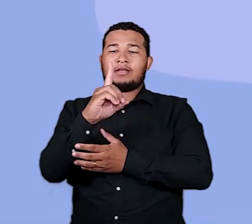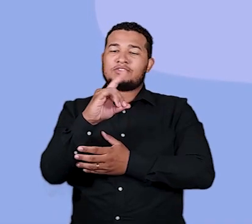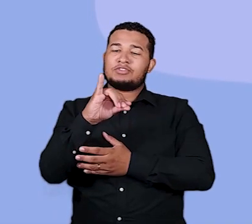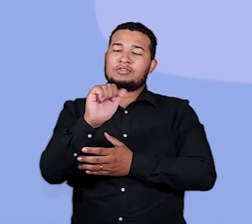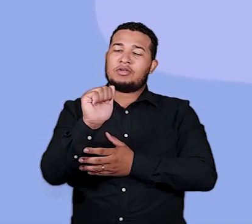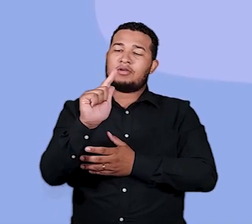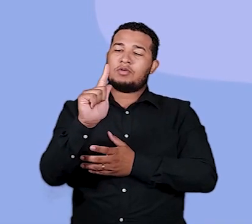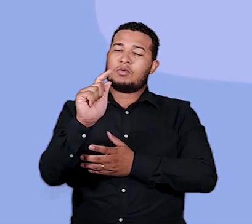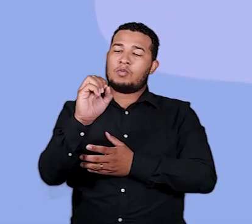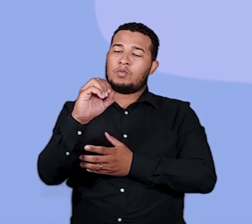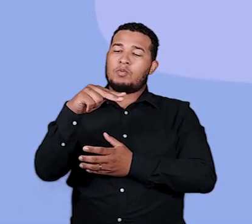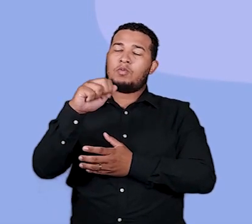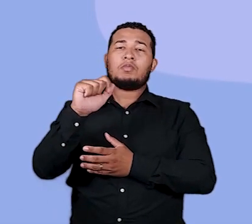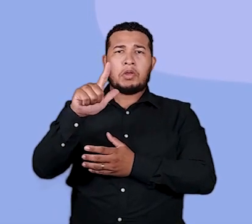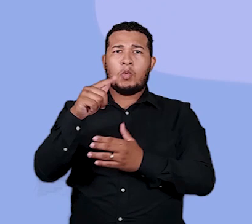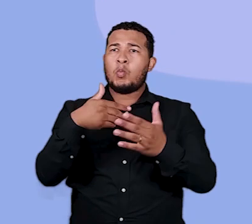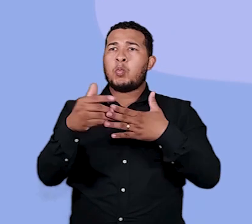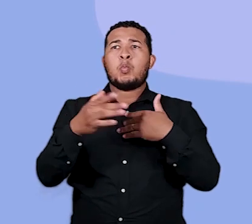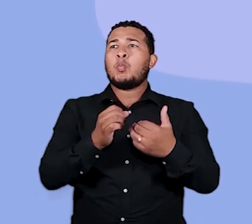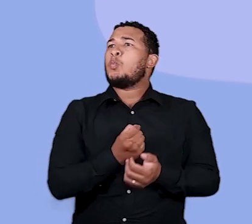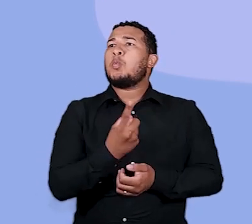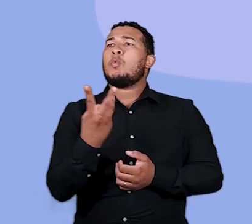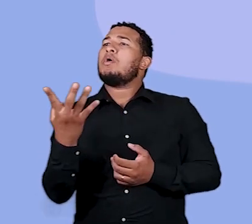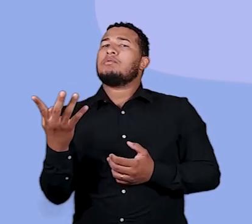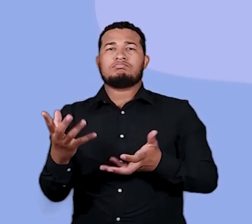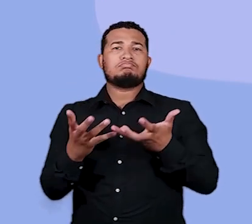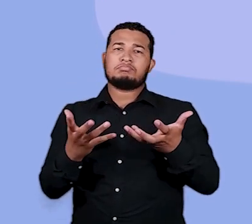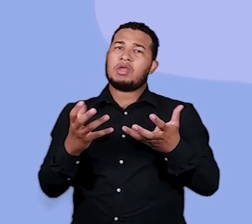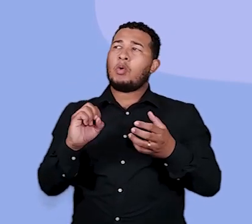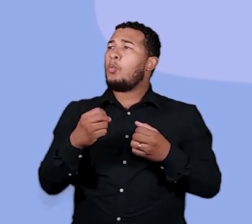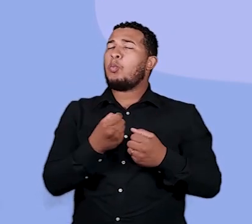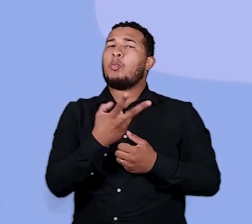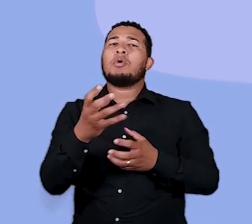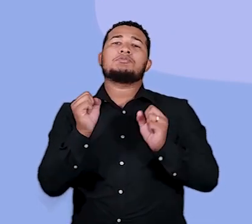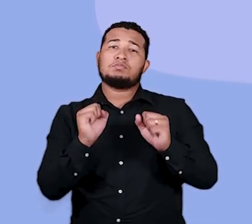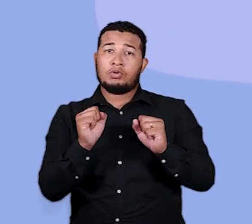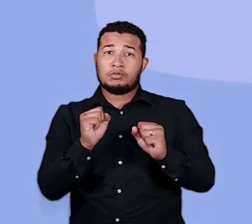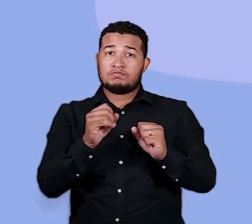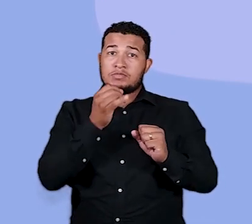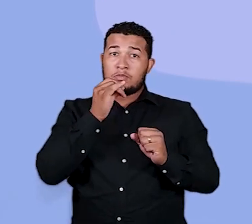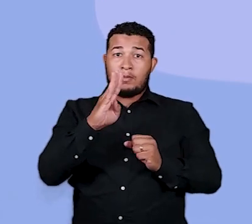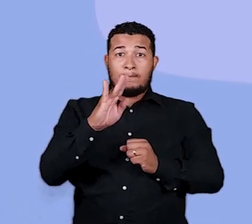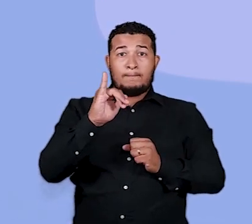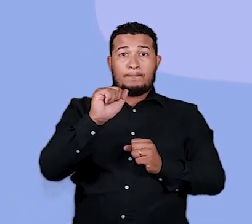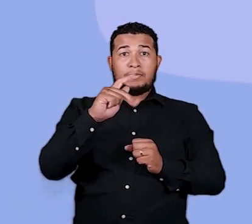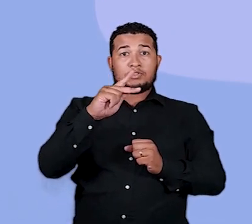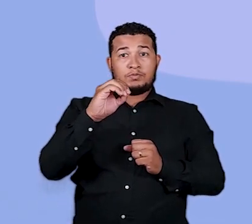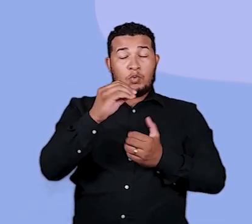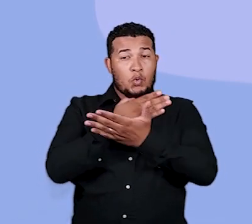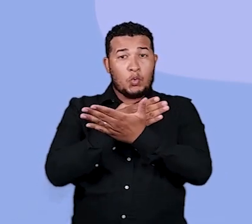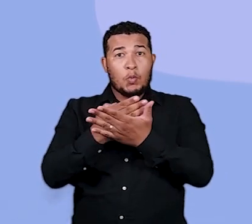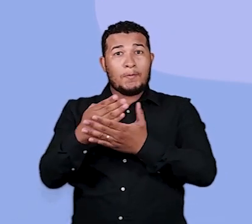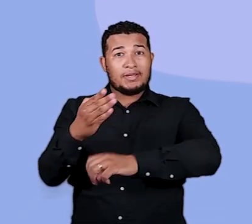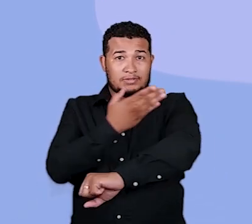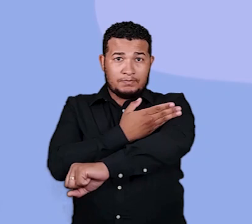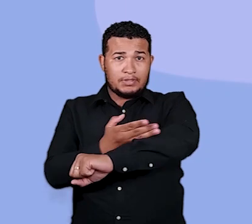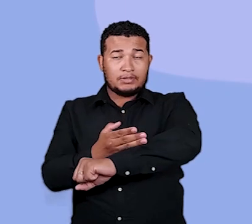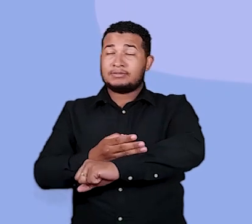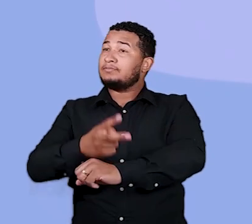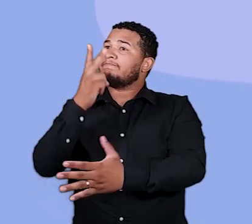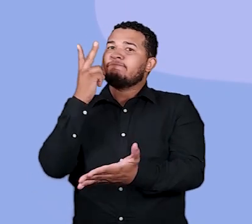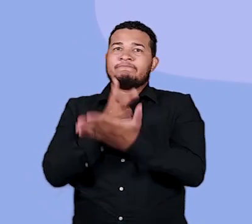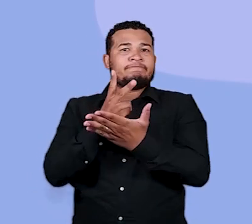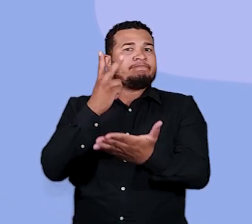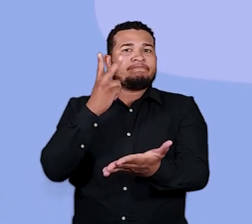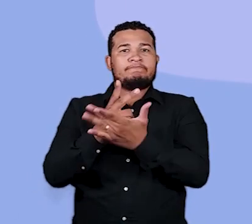na diagonal, quantas casas quiser ou puder. O bispo que iniciar a partida em uma casa branca